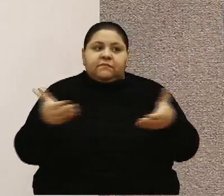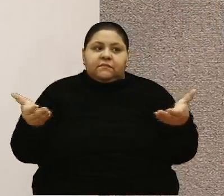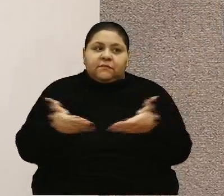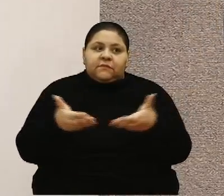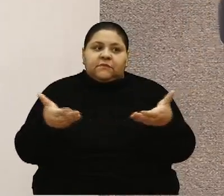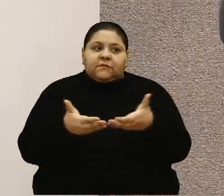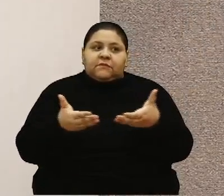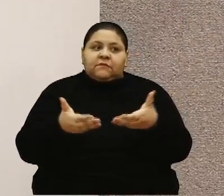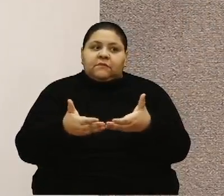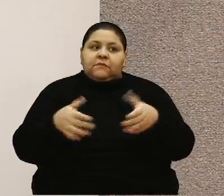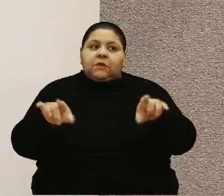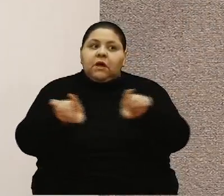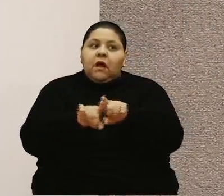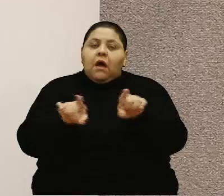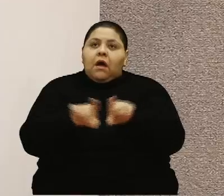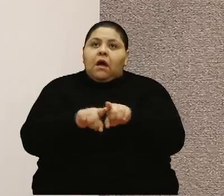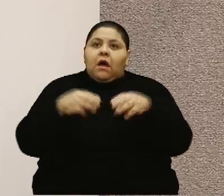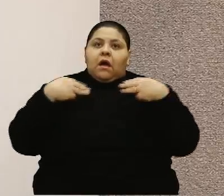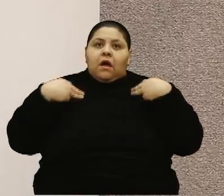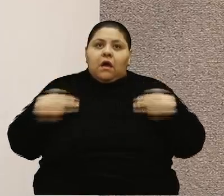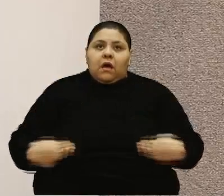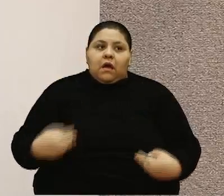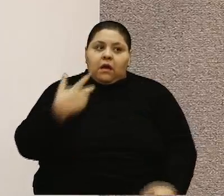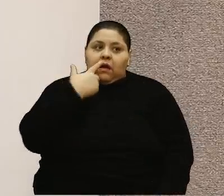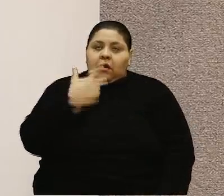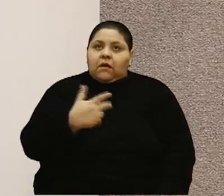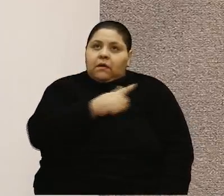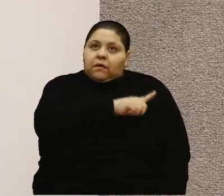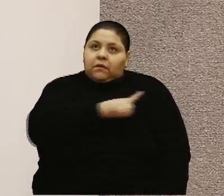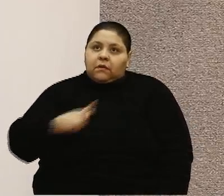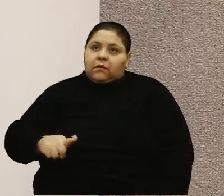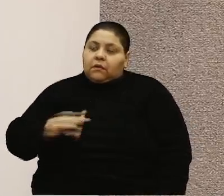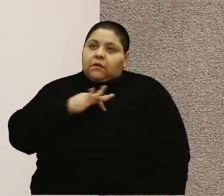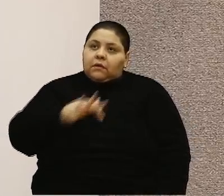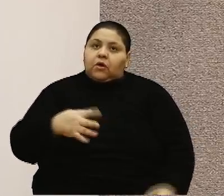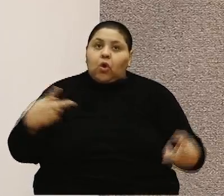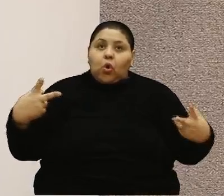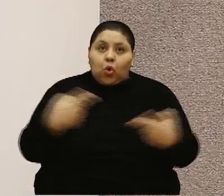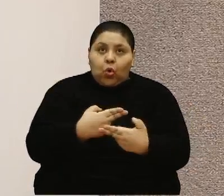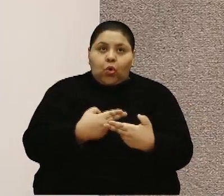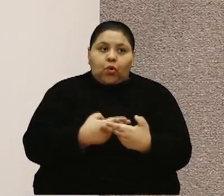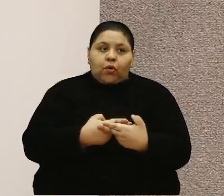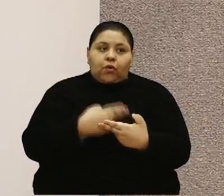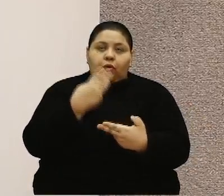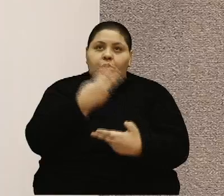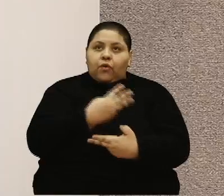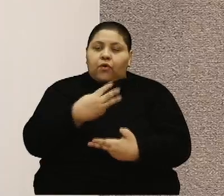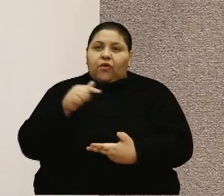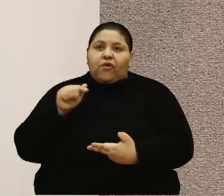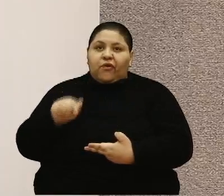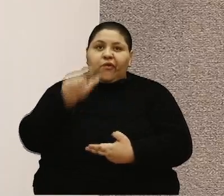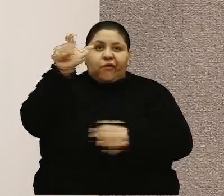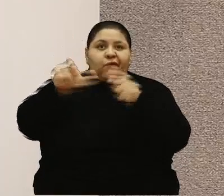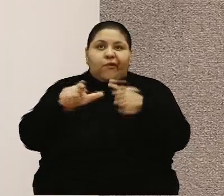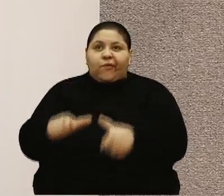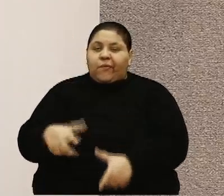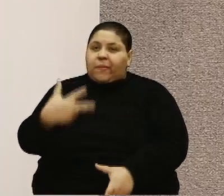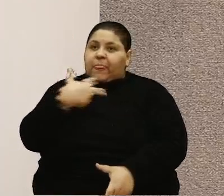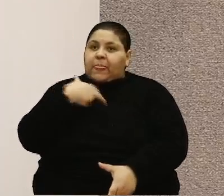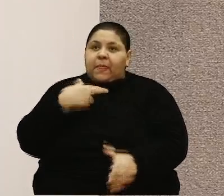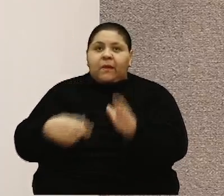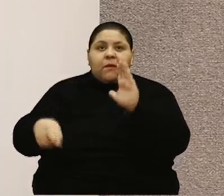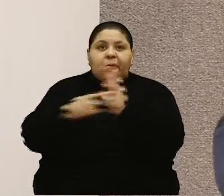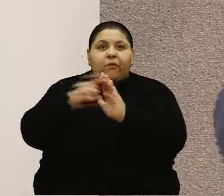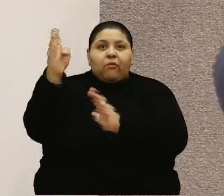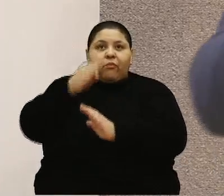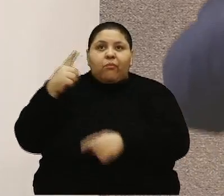moral tem? Que moral tem para falar se o governo federal cortou e cortou na raiz? 33 mil pessoas não vão poder se recuperar no Brasil por causa